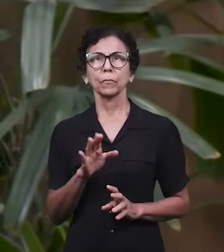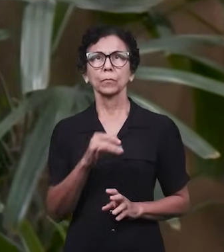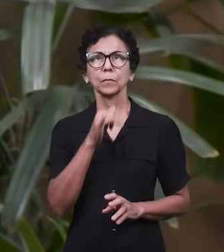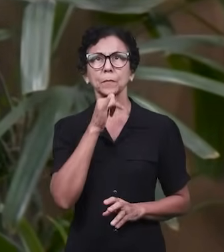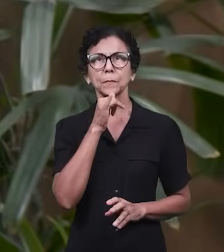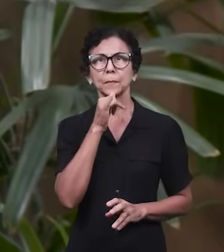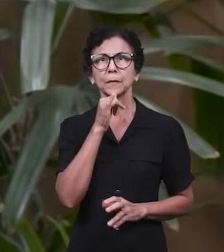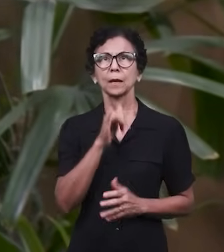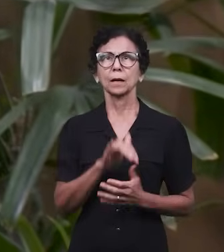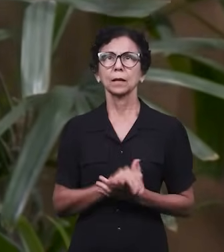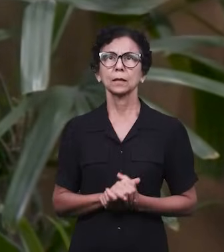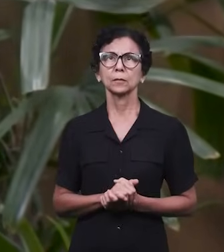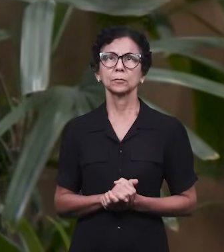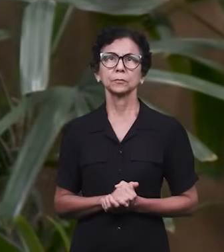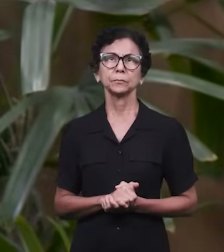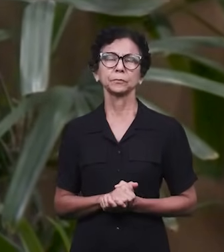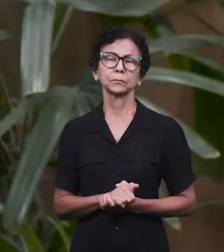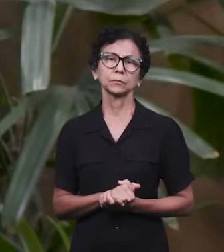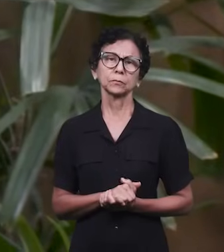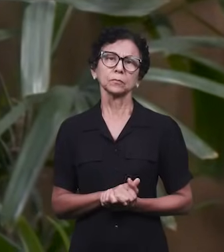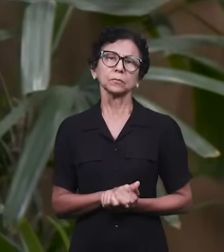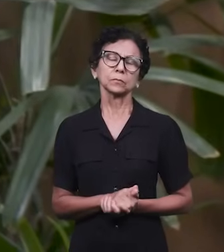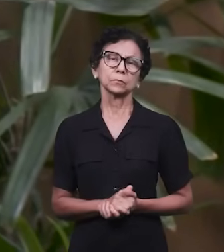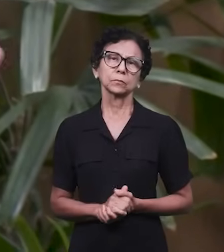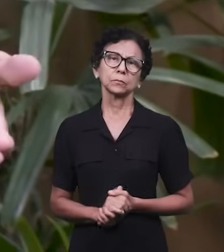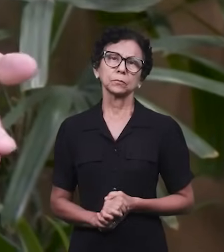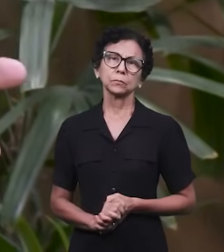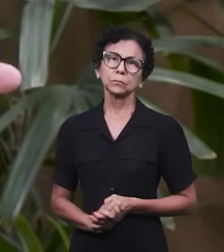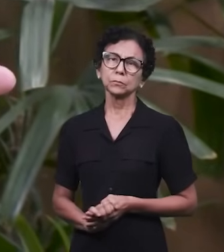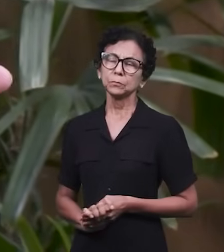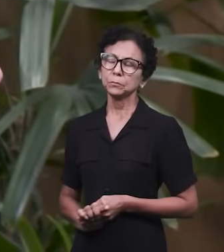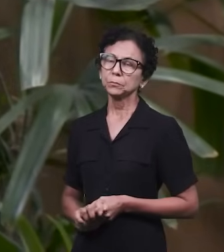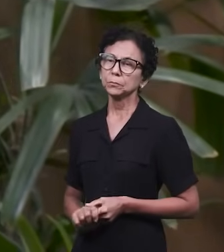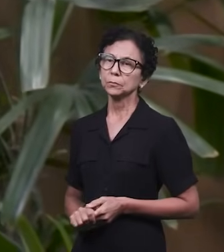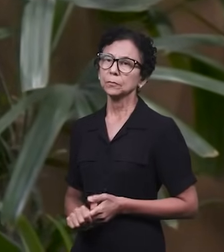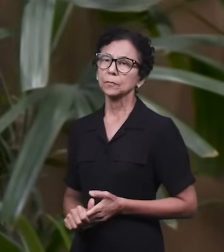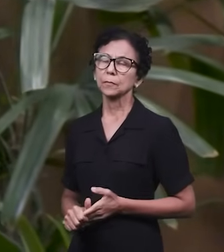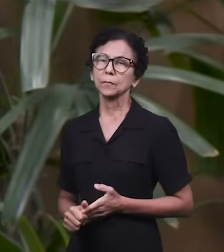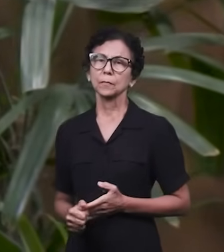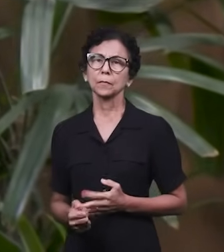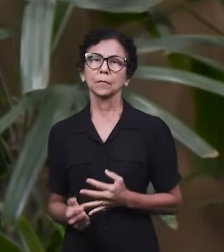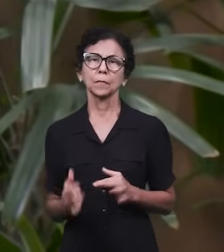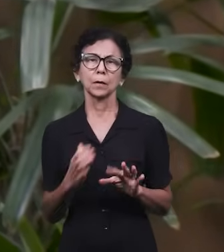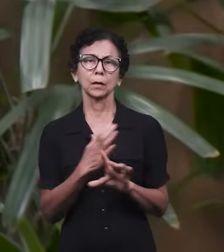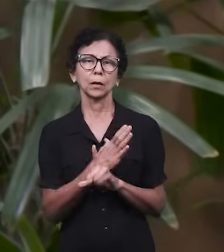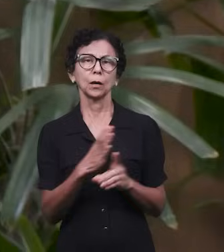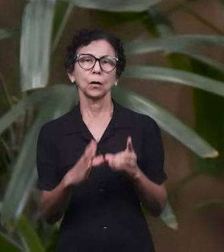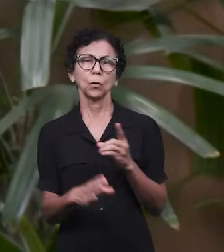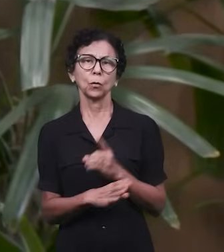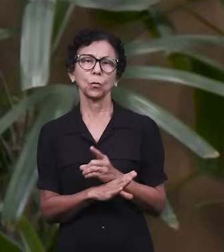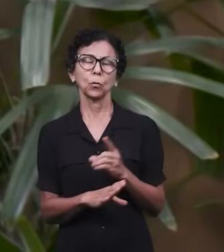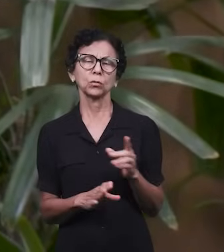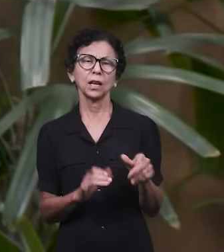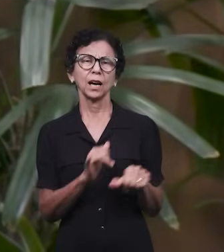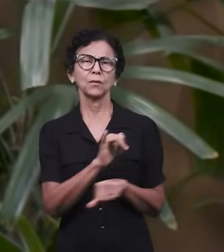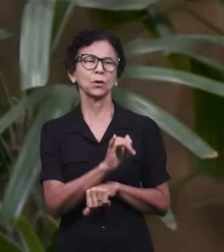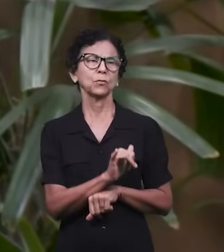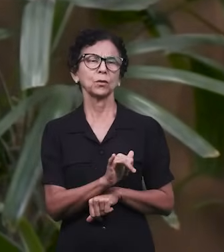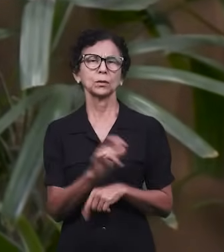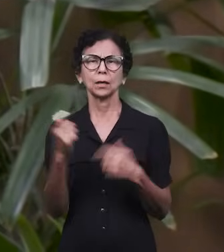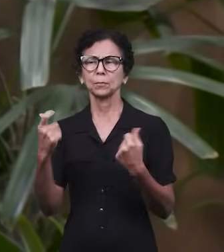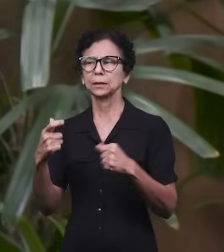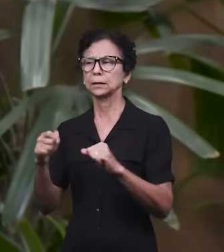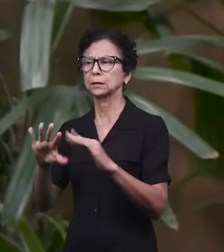abrindo mão do precioso. Porque se Deus, Ele é o dono de tudo, Ele vai te dar o que você precisa. É óbvio que você